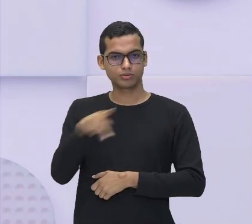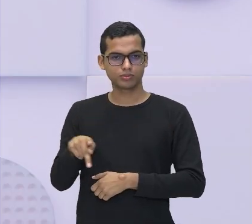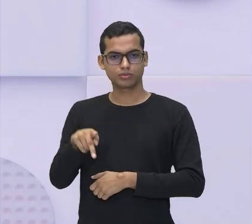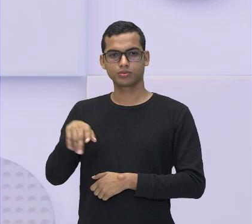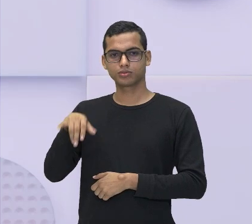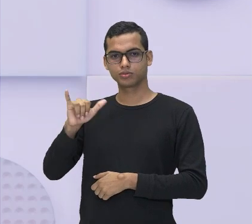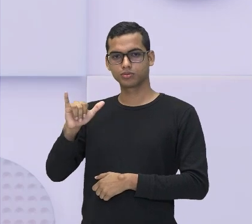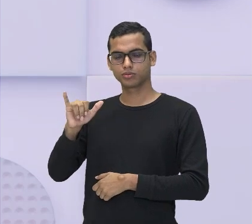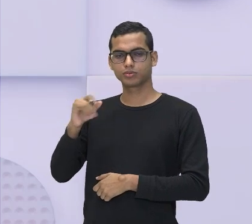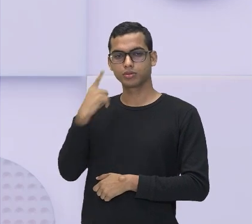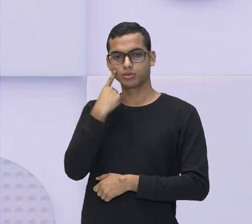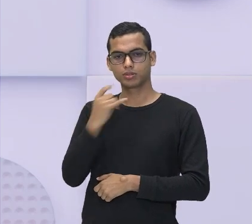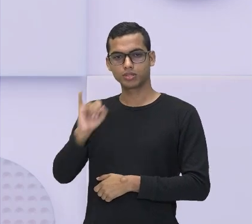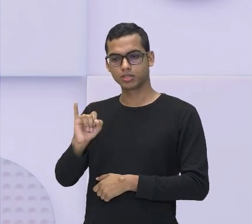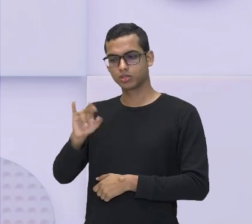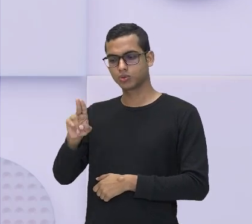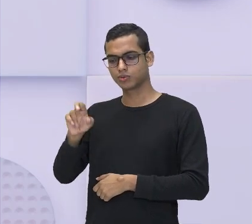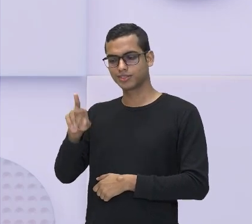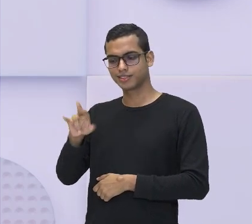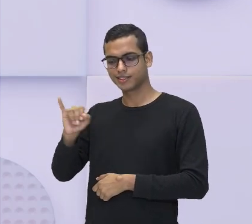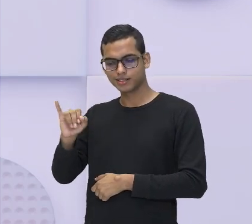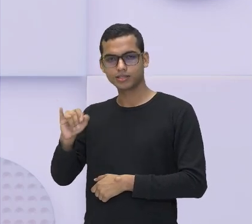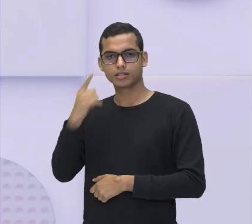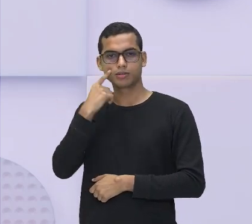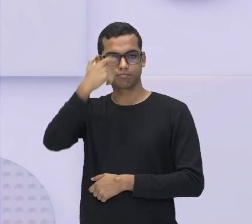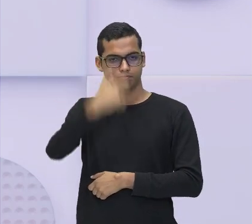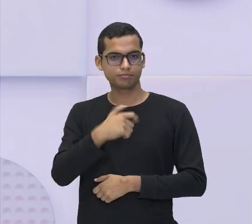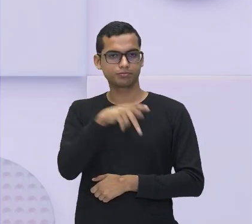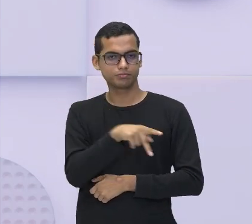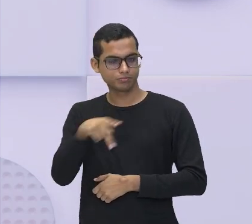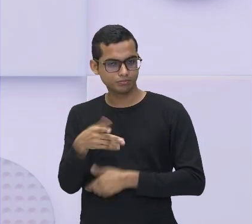Yuri Lima e quero te convidar para juntos